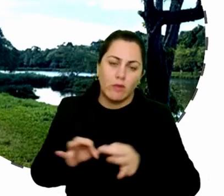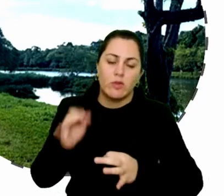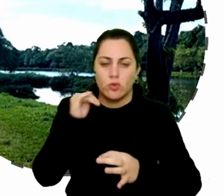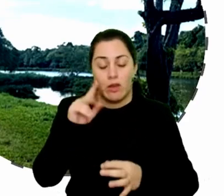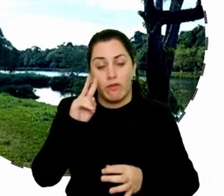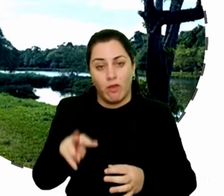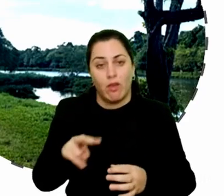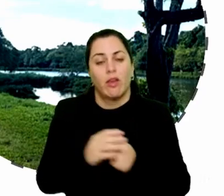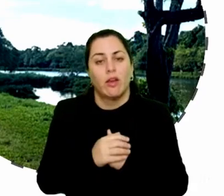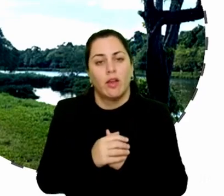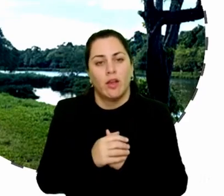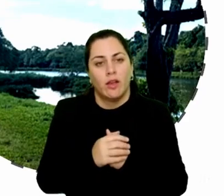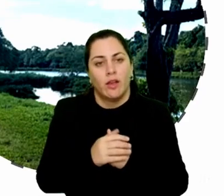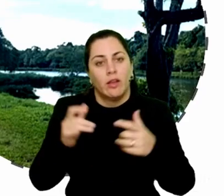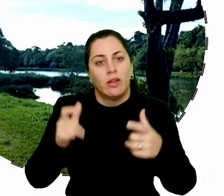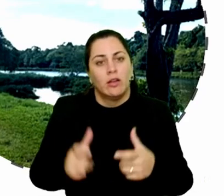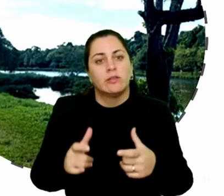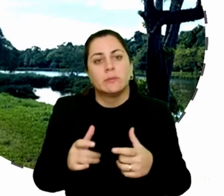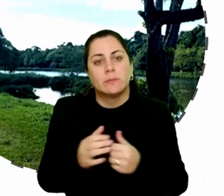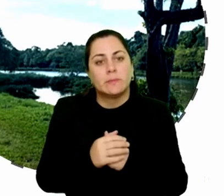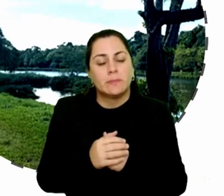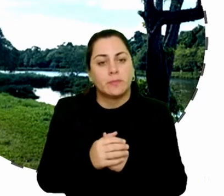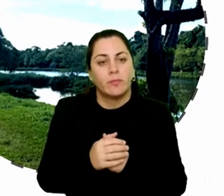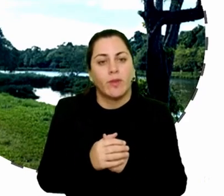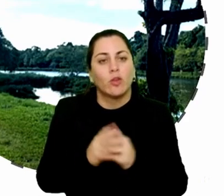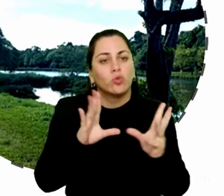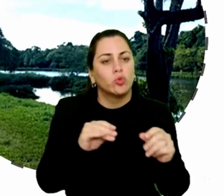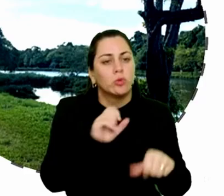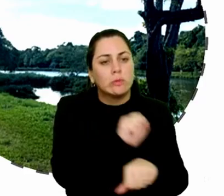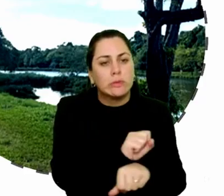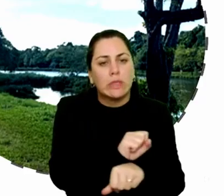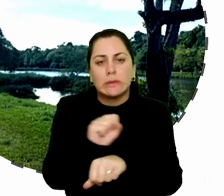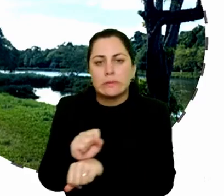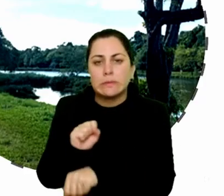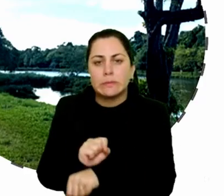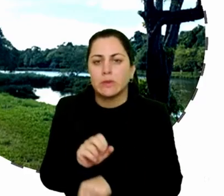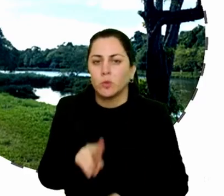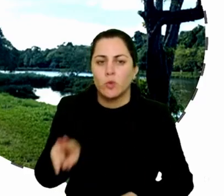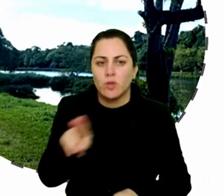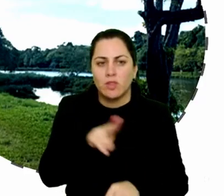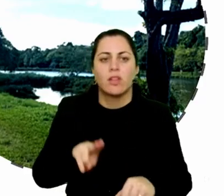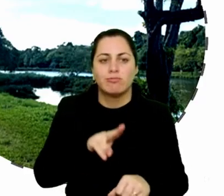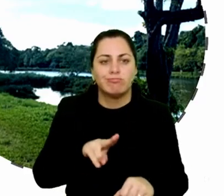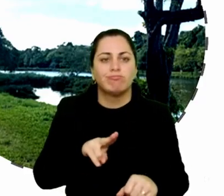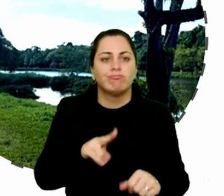podem ver que as instalações elas estão todas desativadas, com